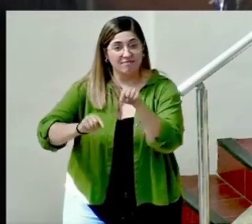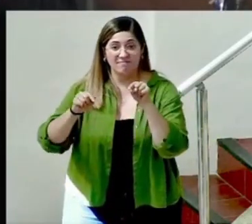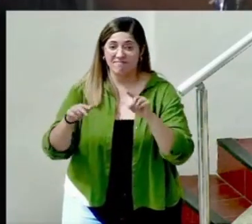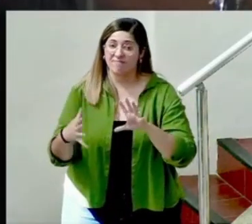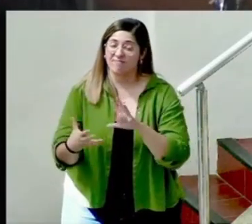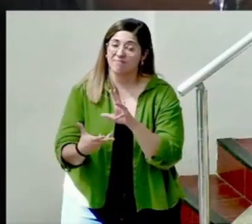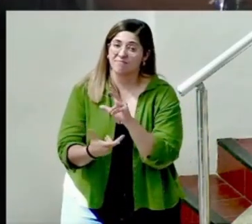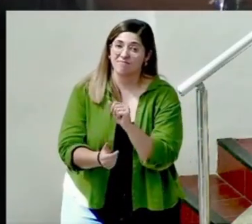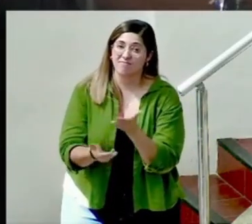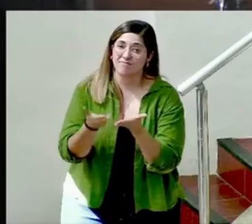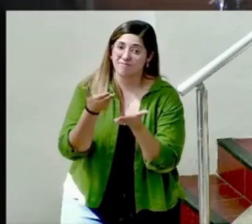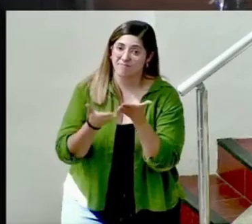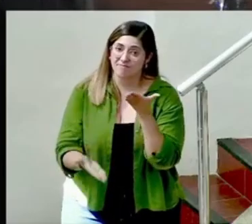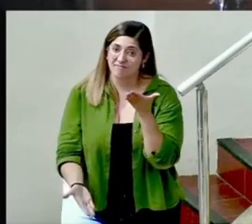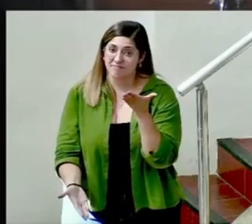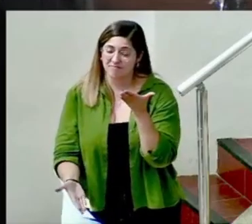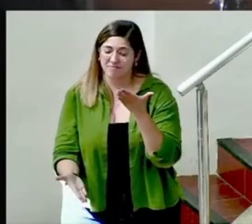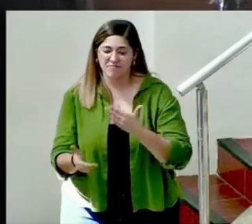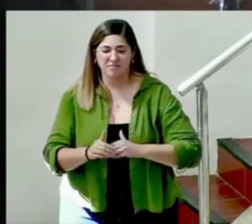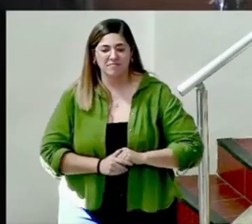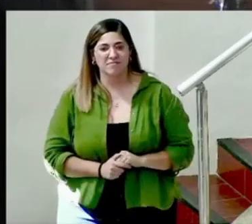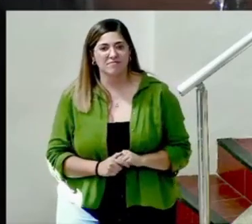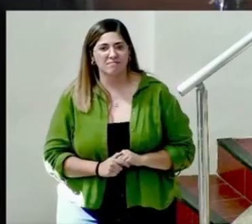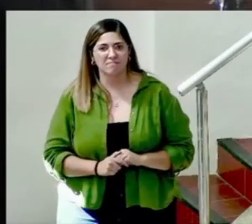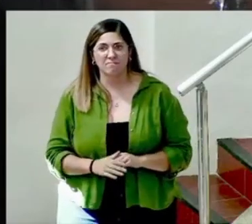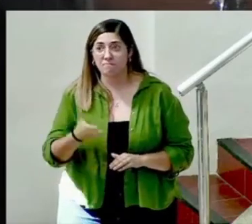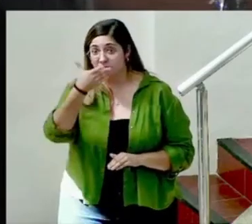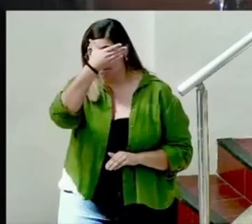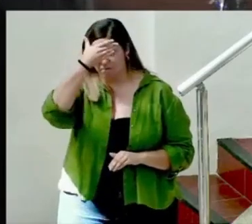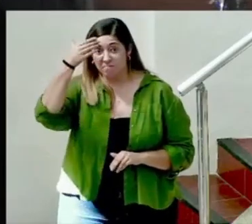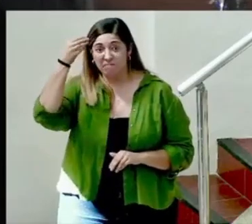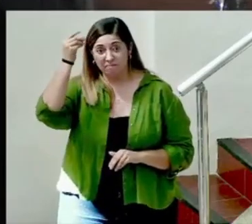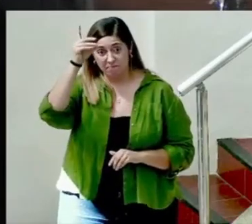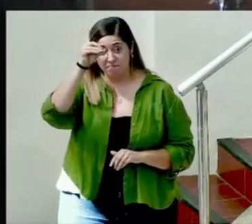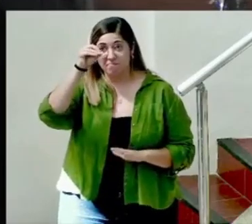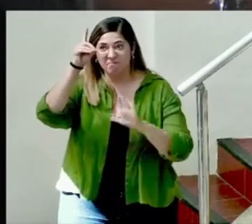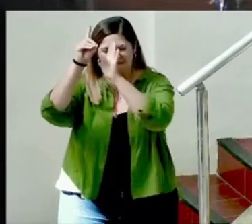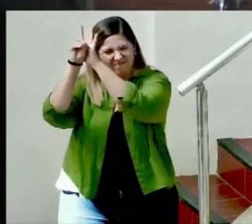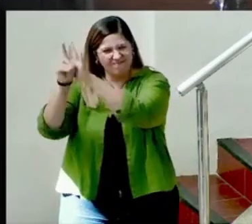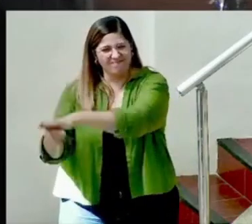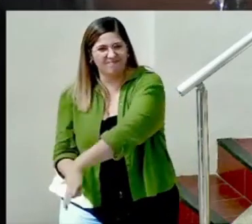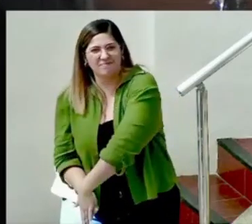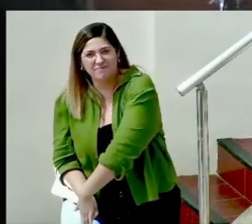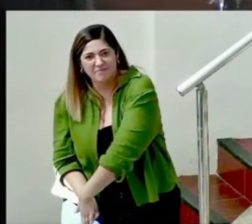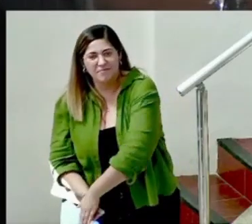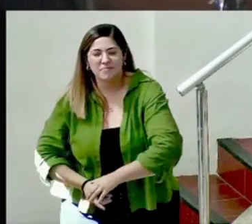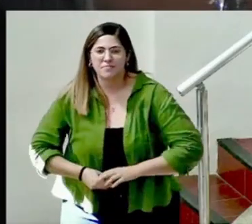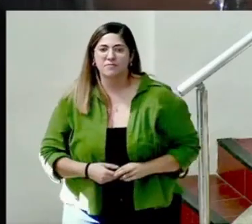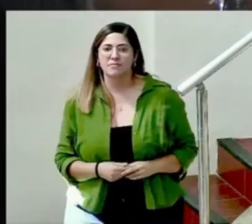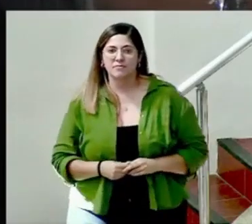vida, neste mundo, e não em Deus. E não em Deus.